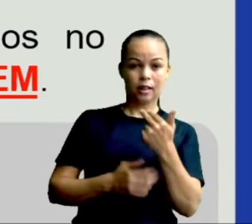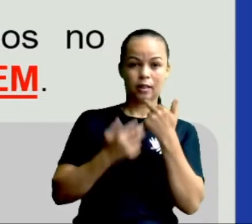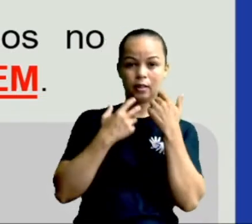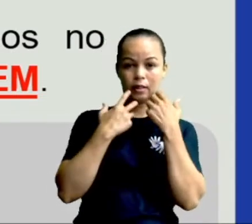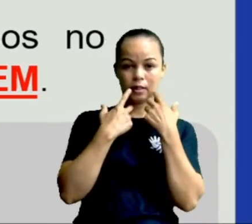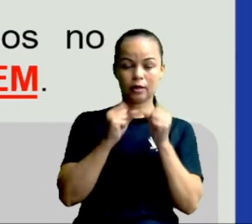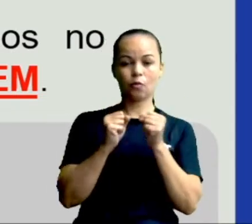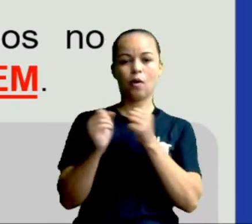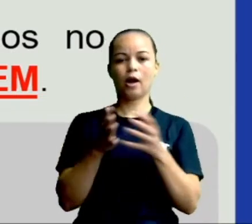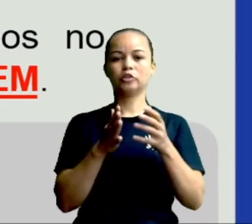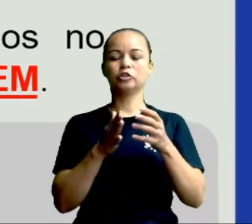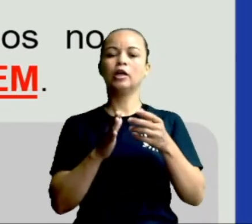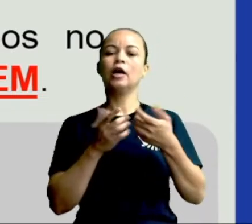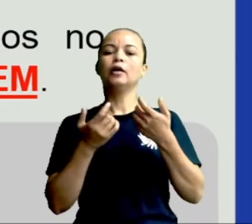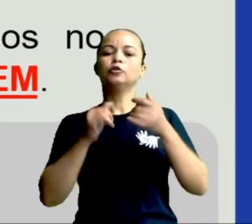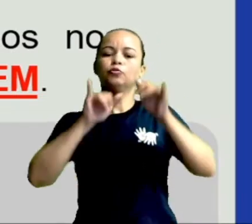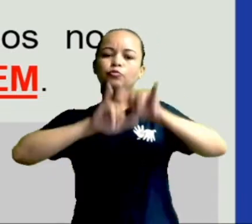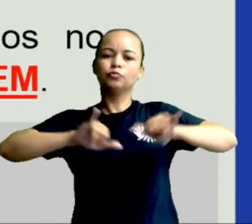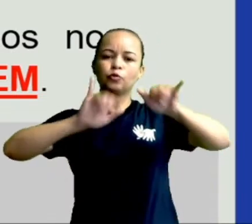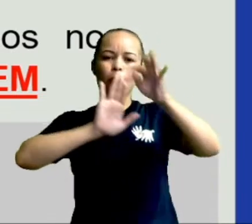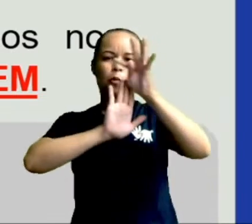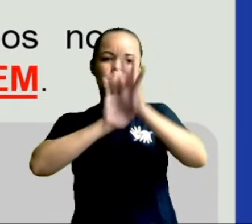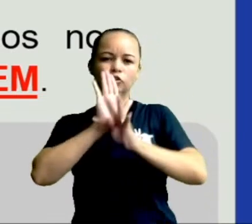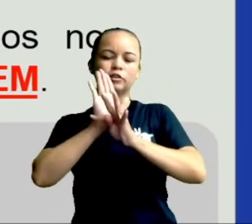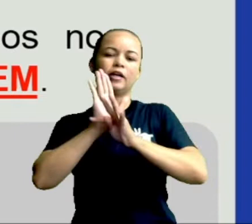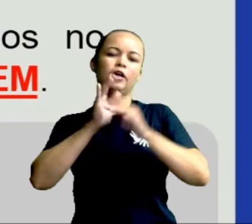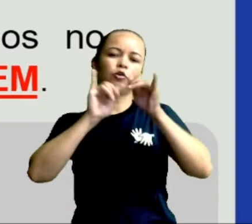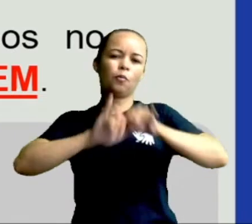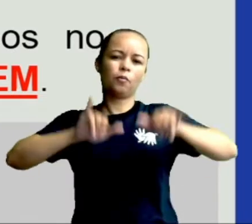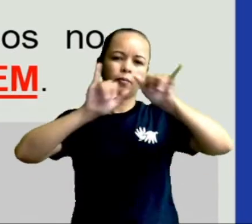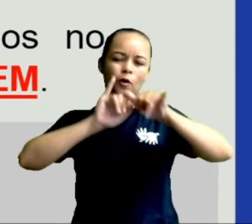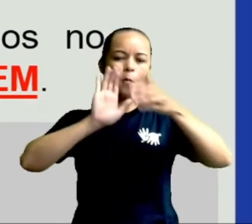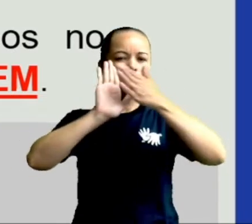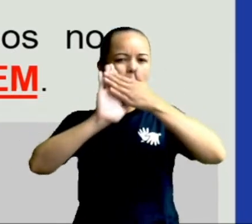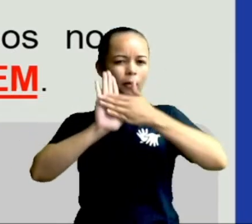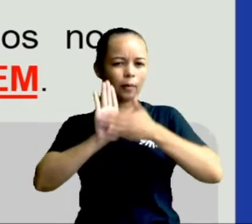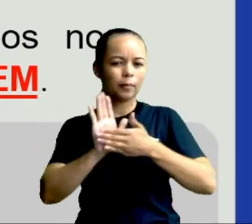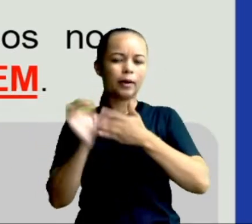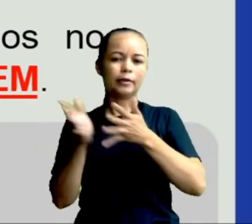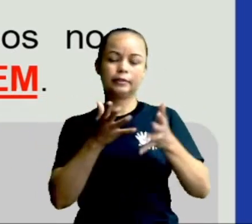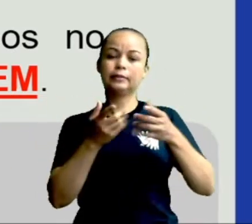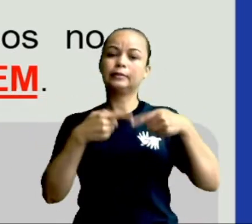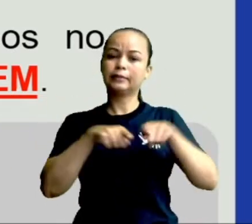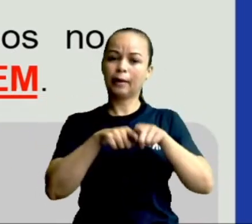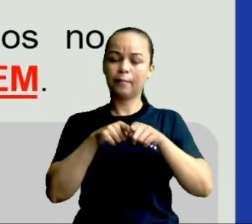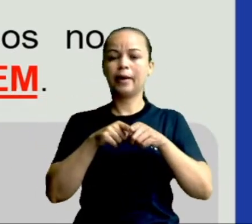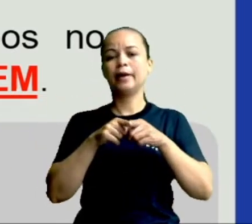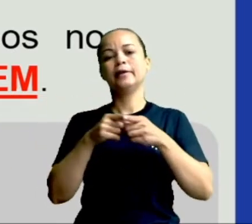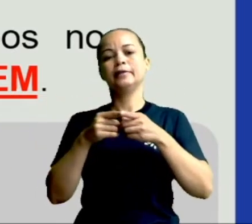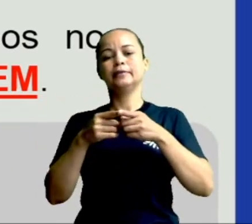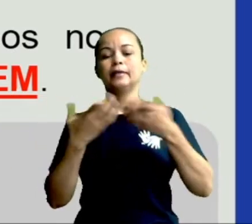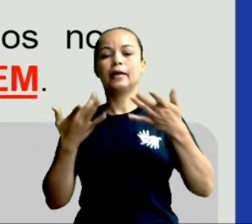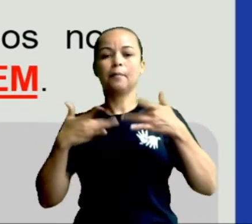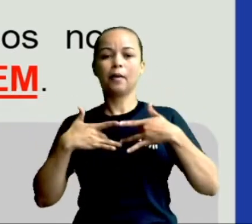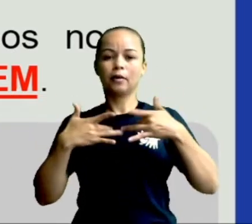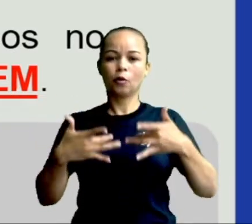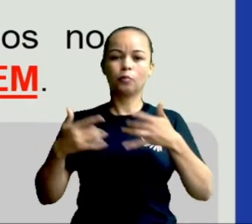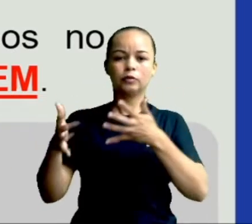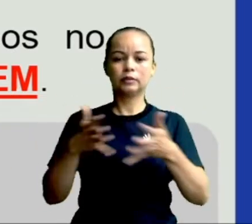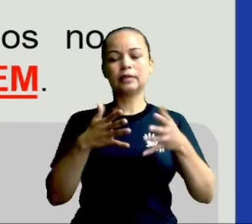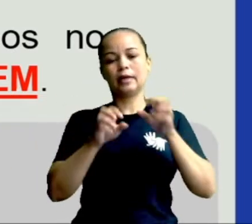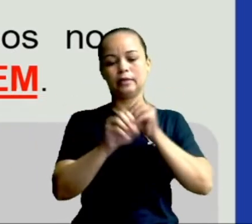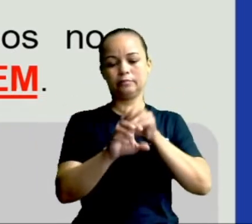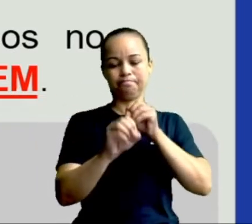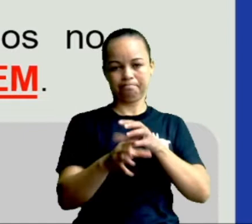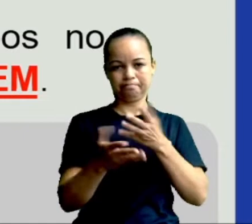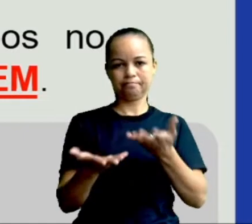nos textos publicitários, nos anúncios publicitários ou também nos anúncios de campanha comunitária, que são os anúncios